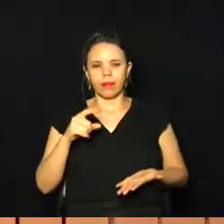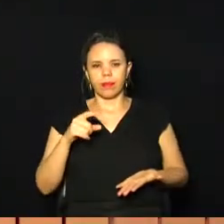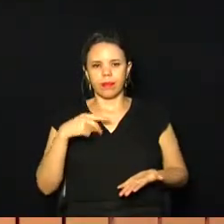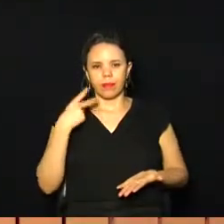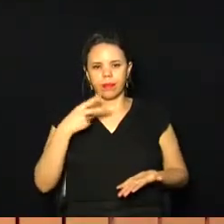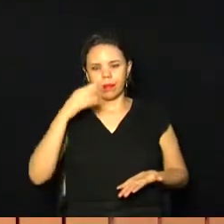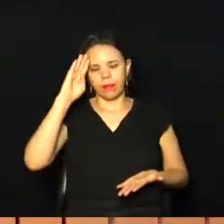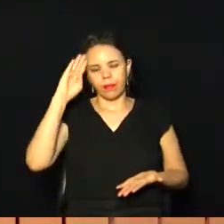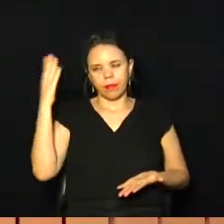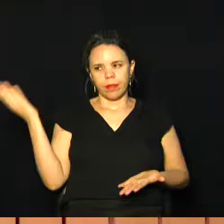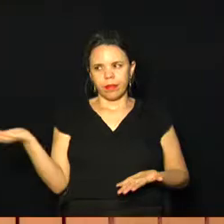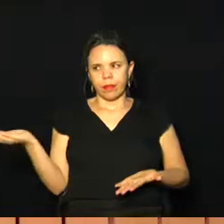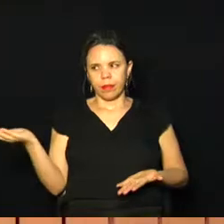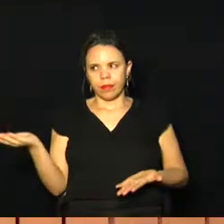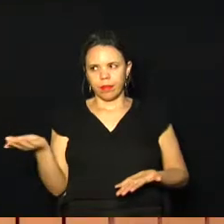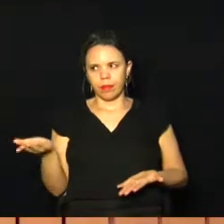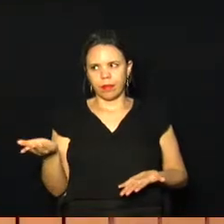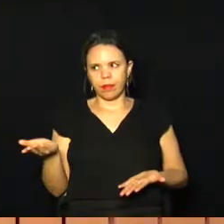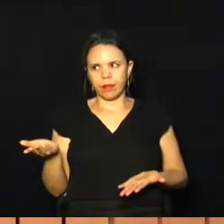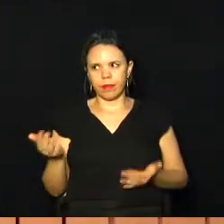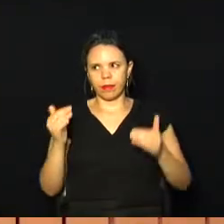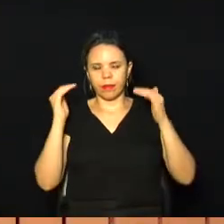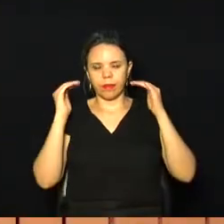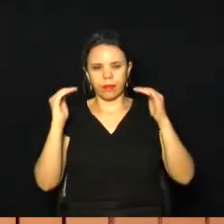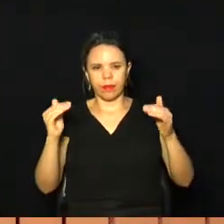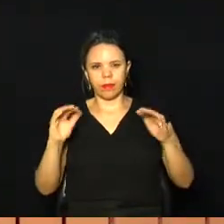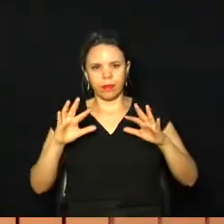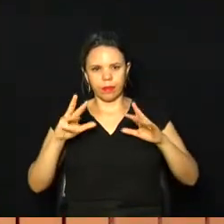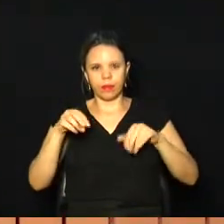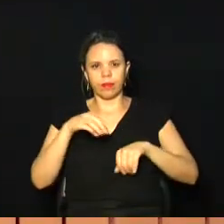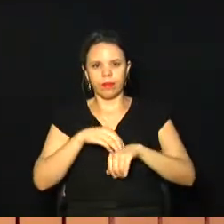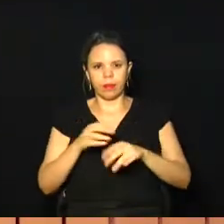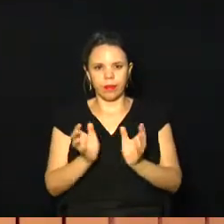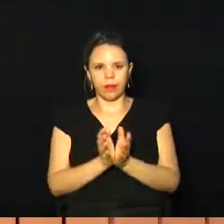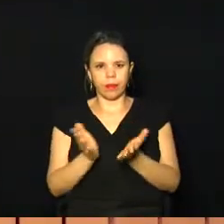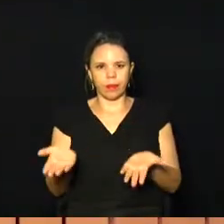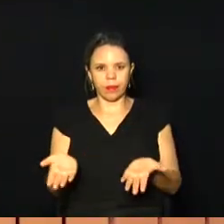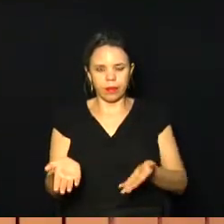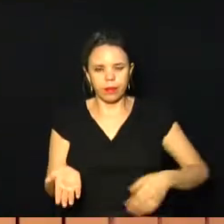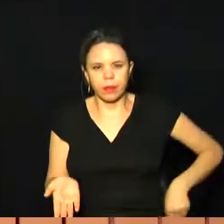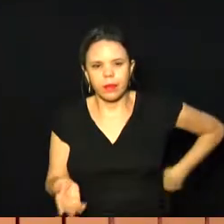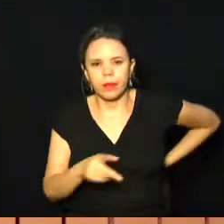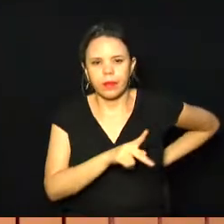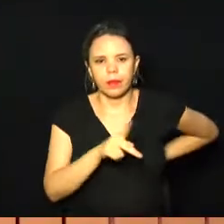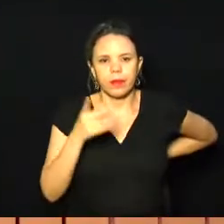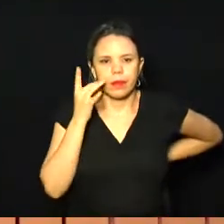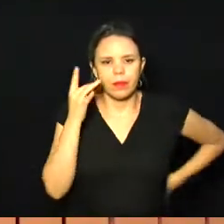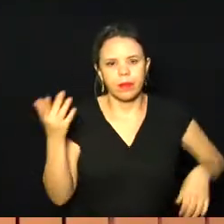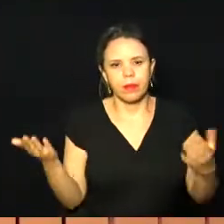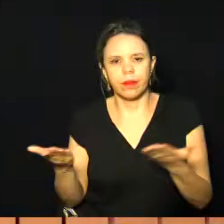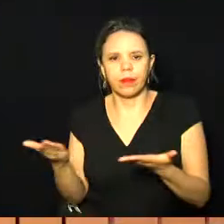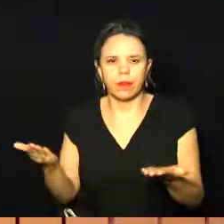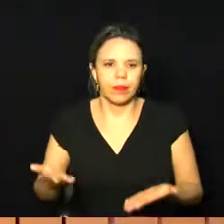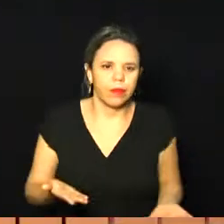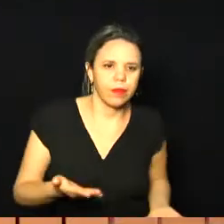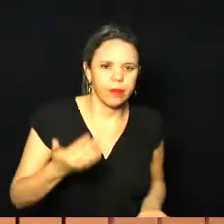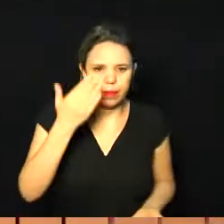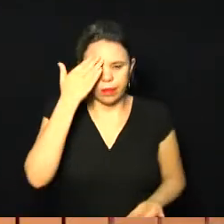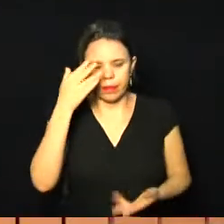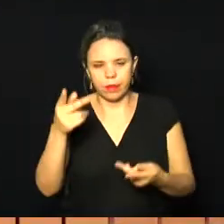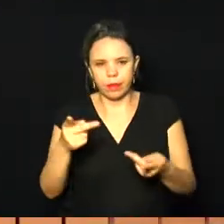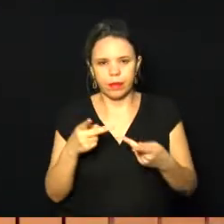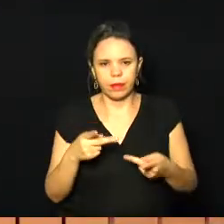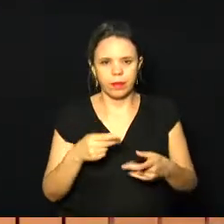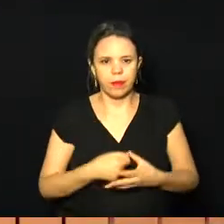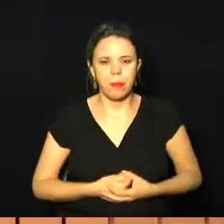senhor Marcelo, estendendo os cumprimentos, então, a todos os membros dessa casa, os presentes aqui hoje. Agradecer o convite,